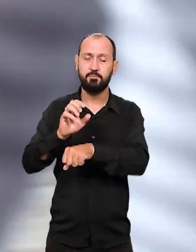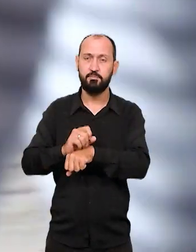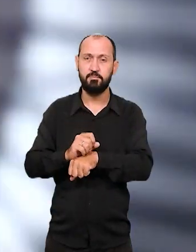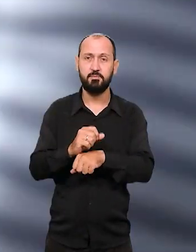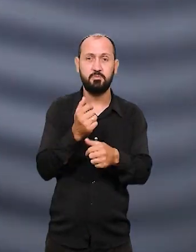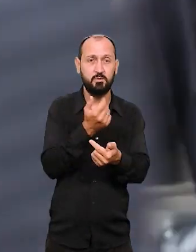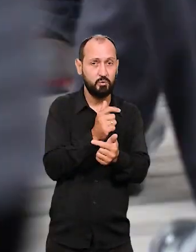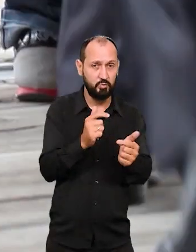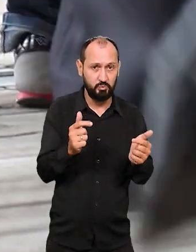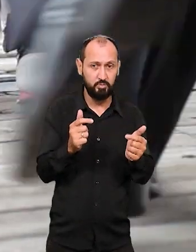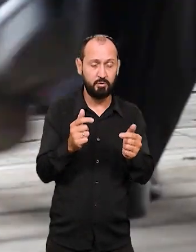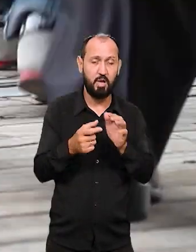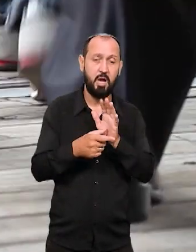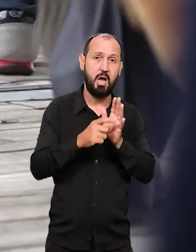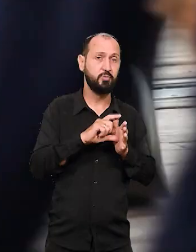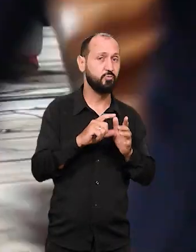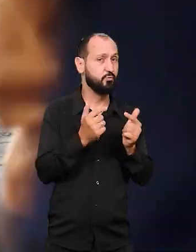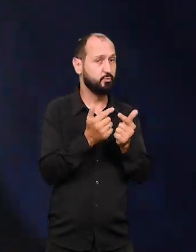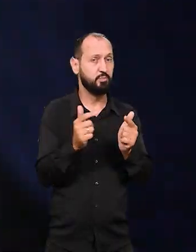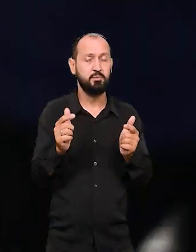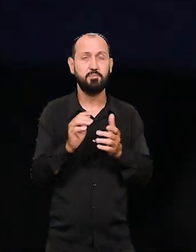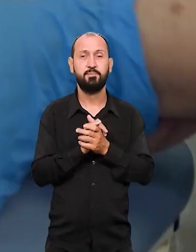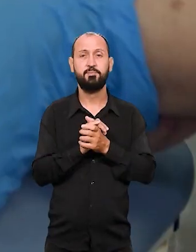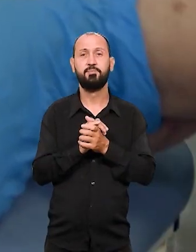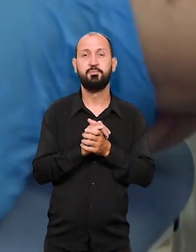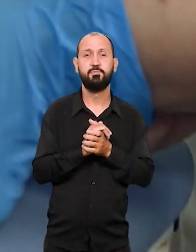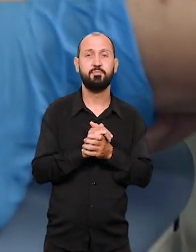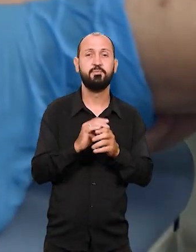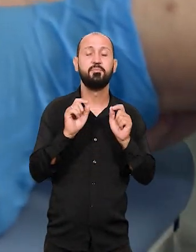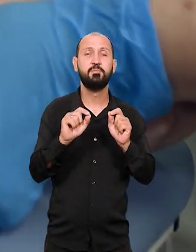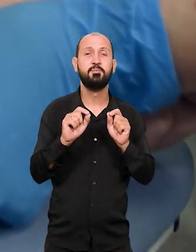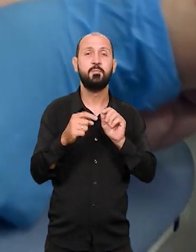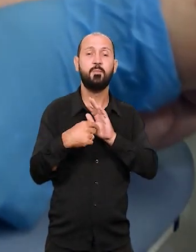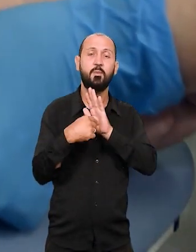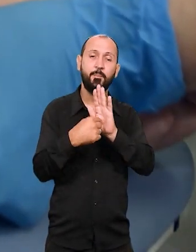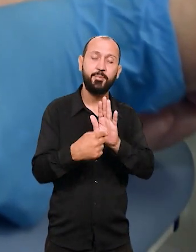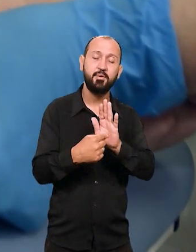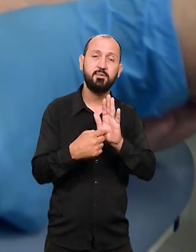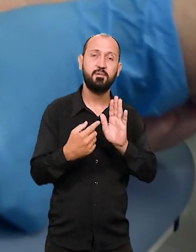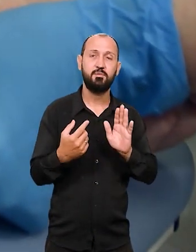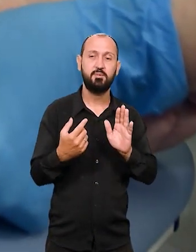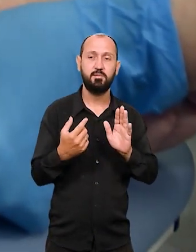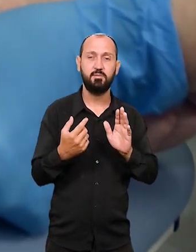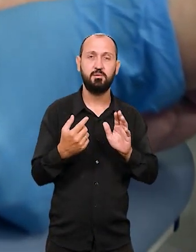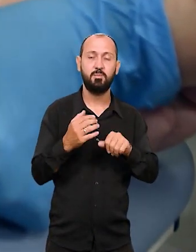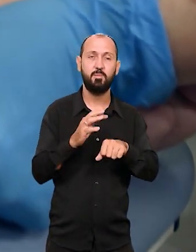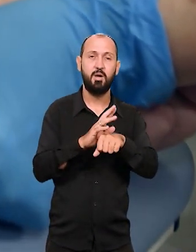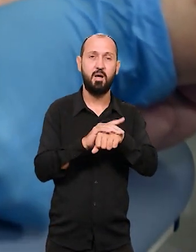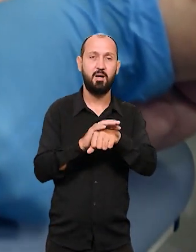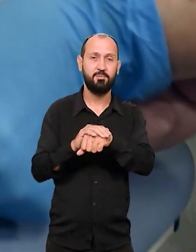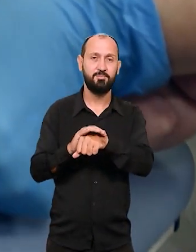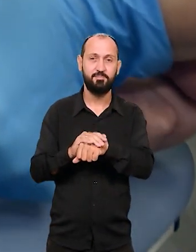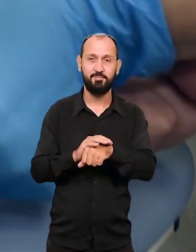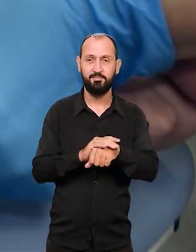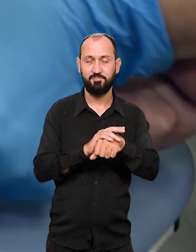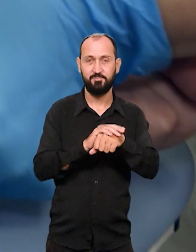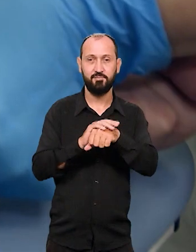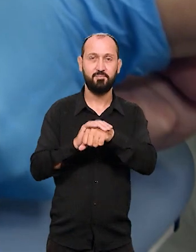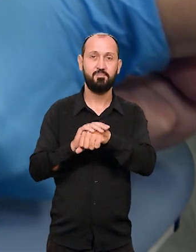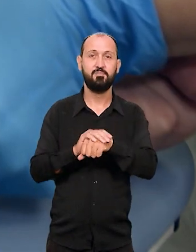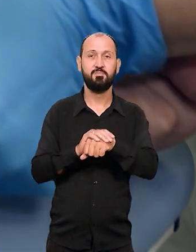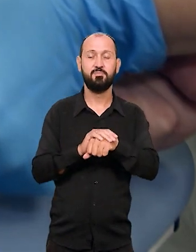não tinham uma imunodeficiência anterior, né? E que apresentavam doenças